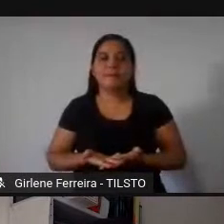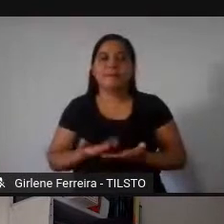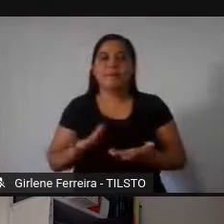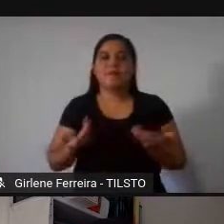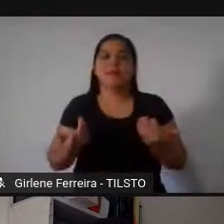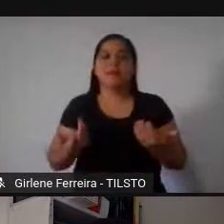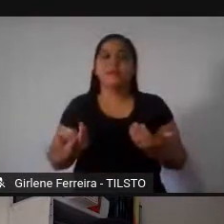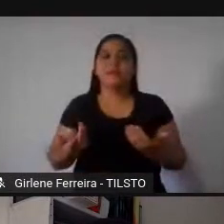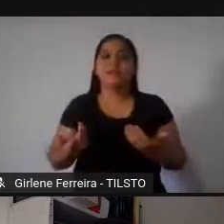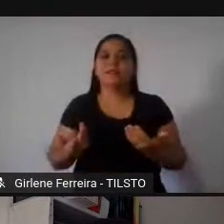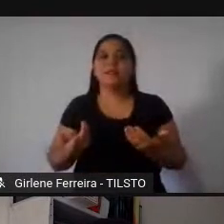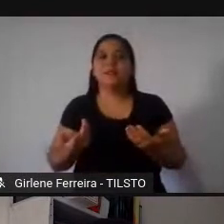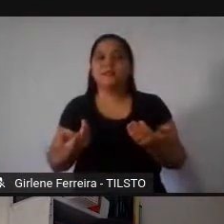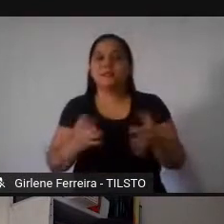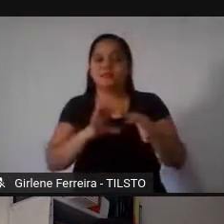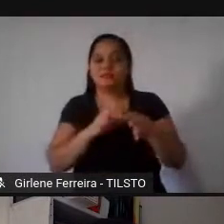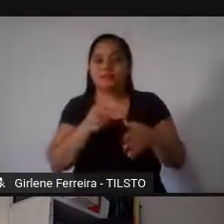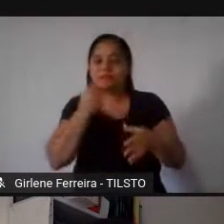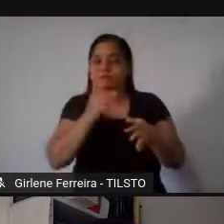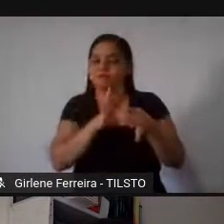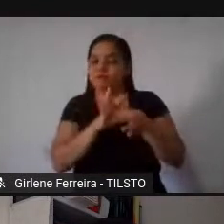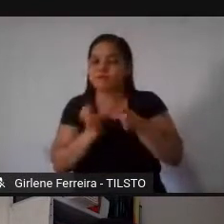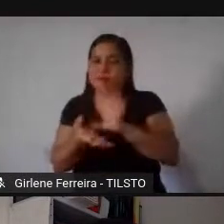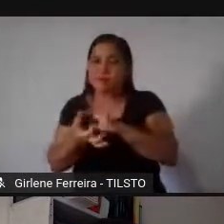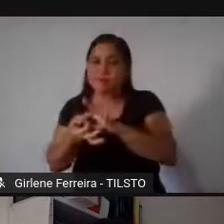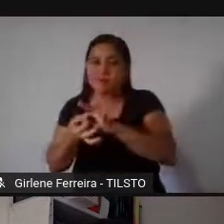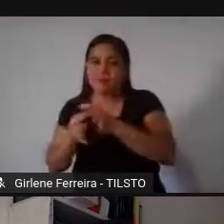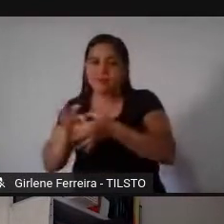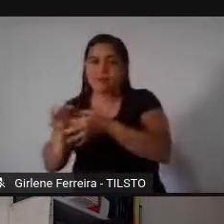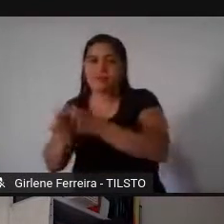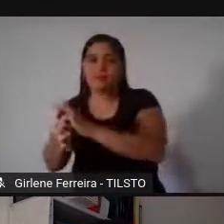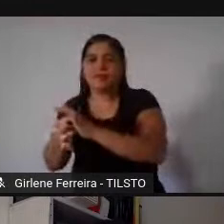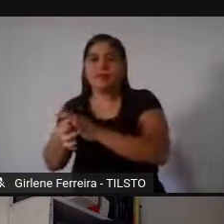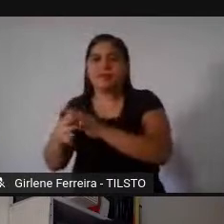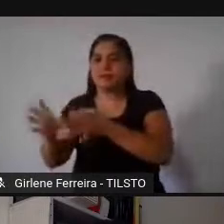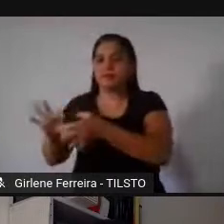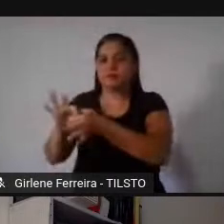aqui, que eu acho que não são concorrentes, acho que são parceiras, né?